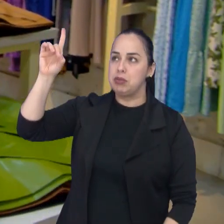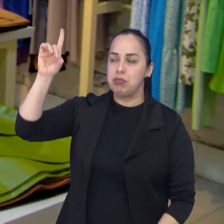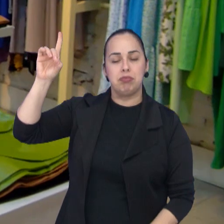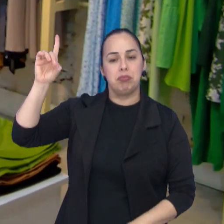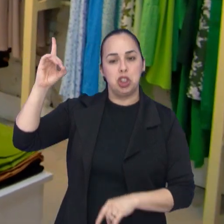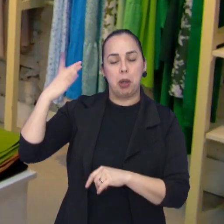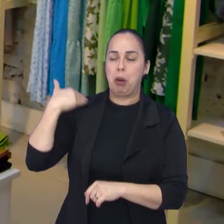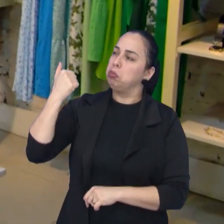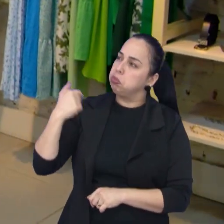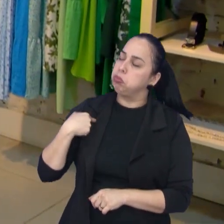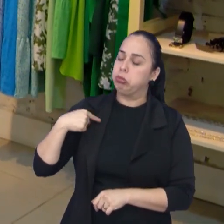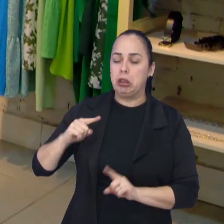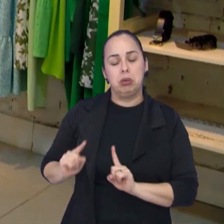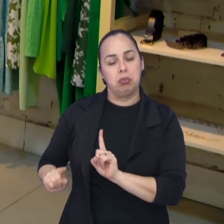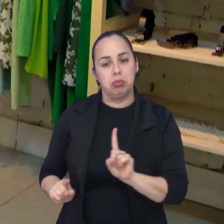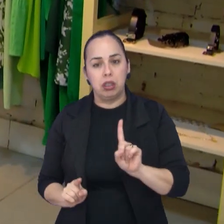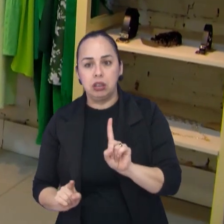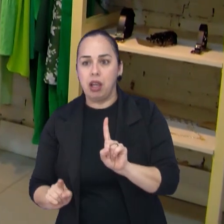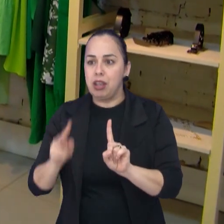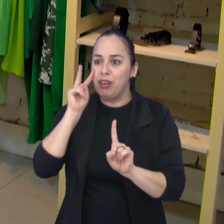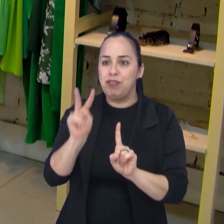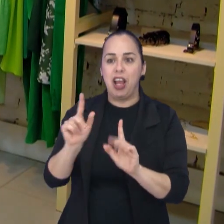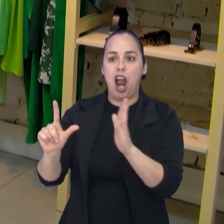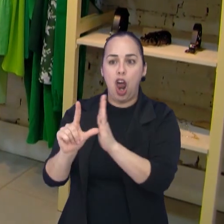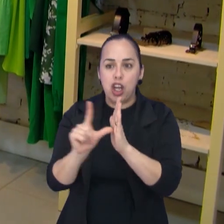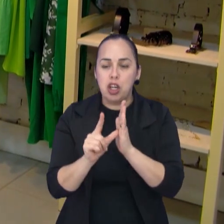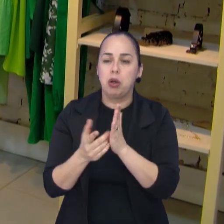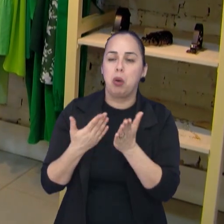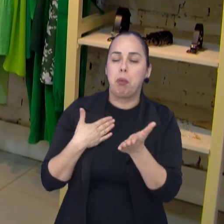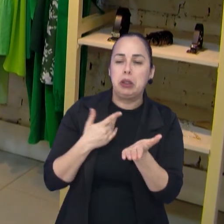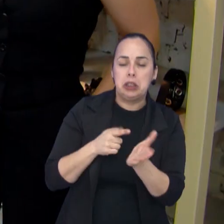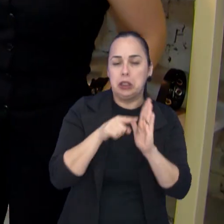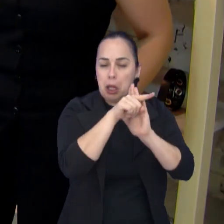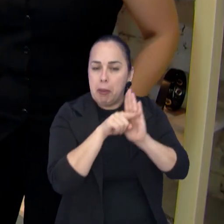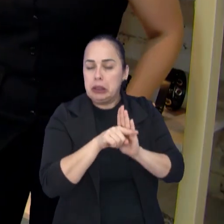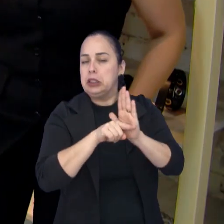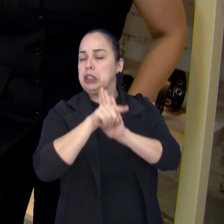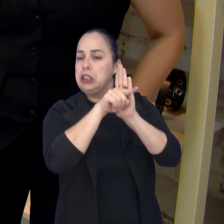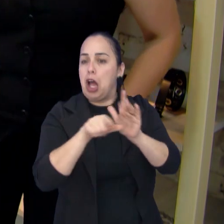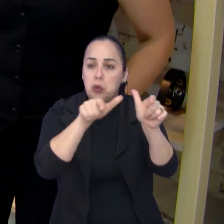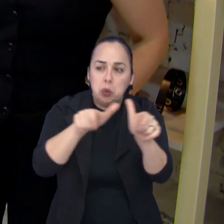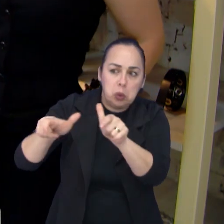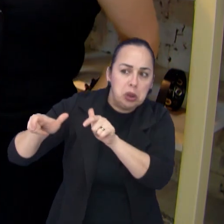para mim e eu comecei a pesquisar ponto,